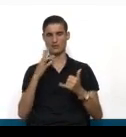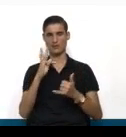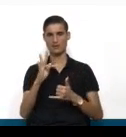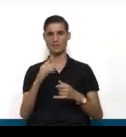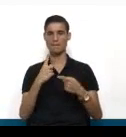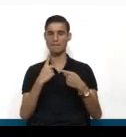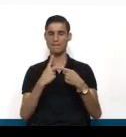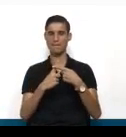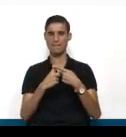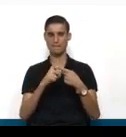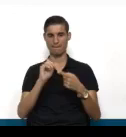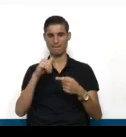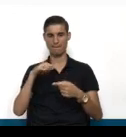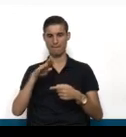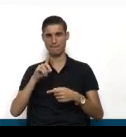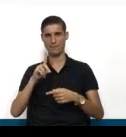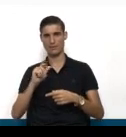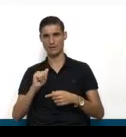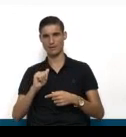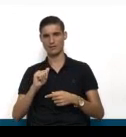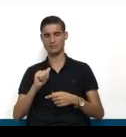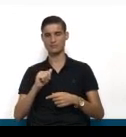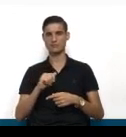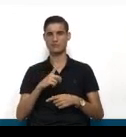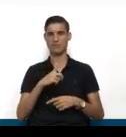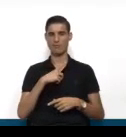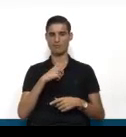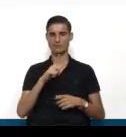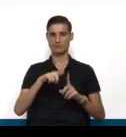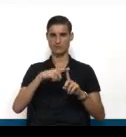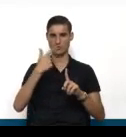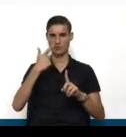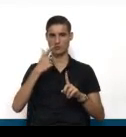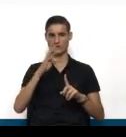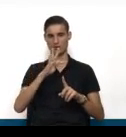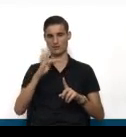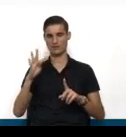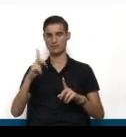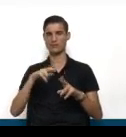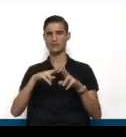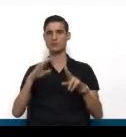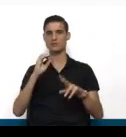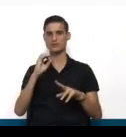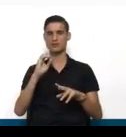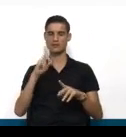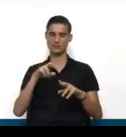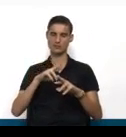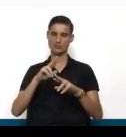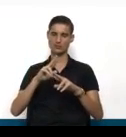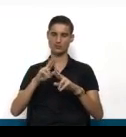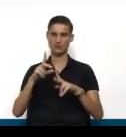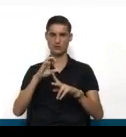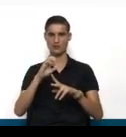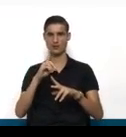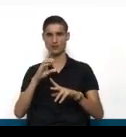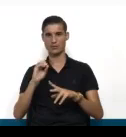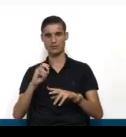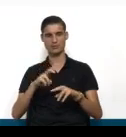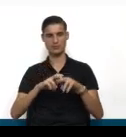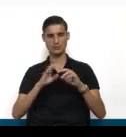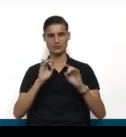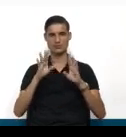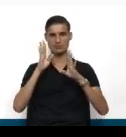t, mais lambda ao quadrado de t, igual a zero, que é a minha outra EDO. Então,